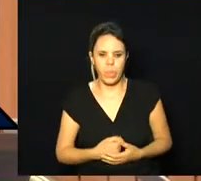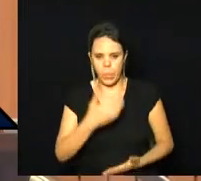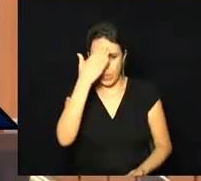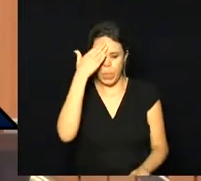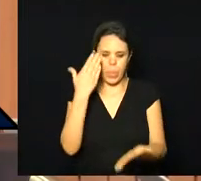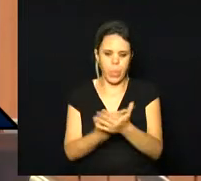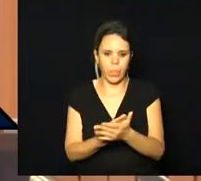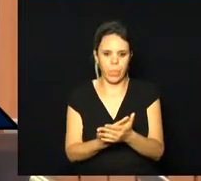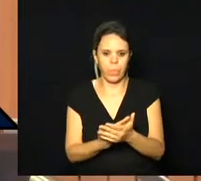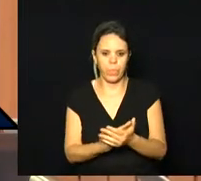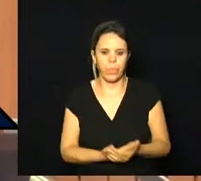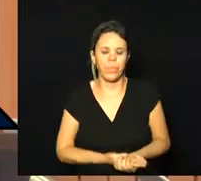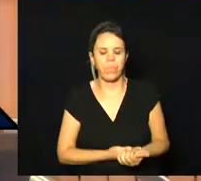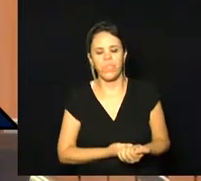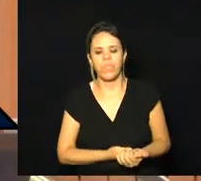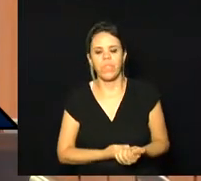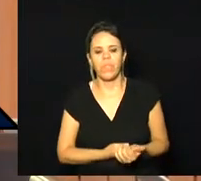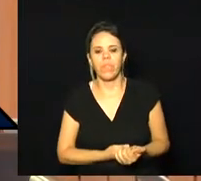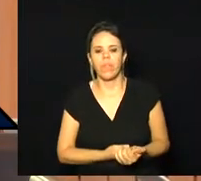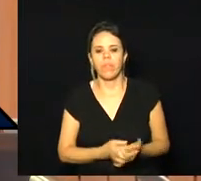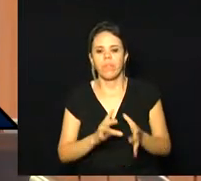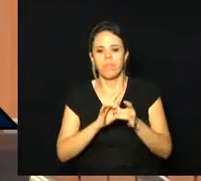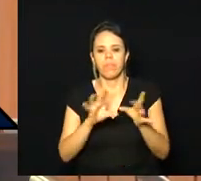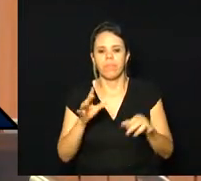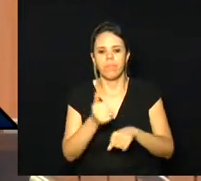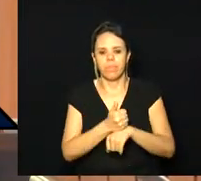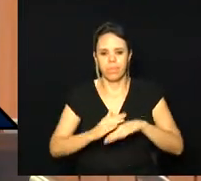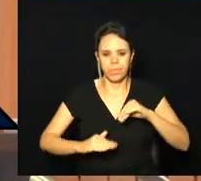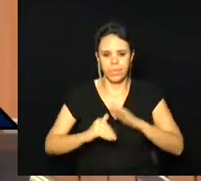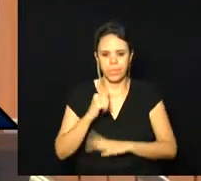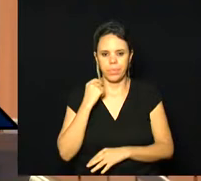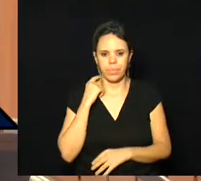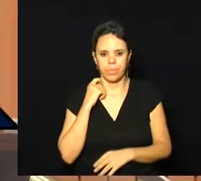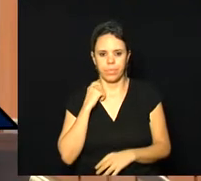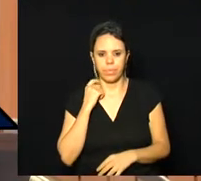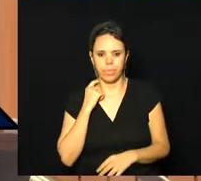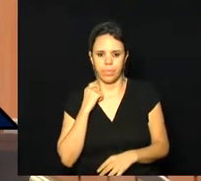acredita, naquilo que se dispõe como profissional.